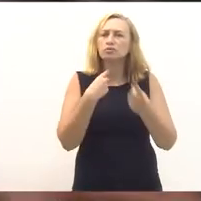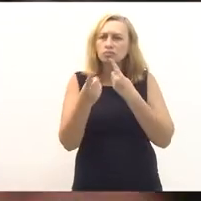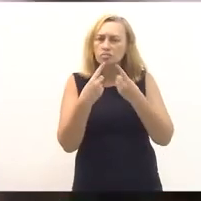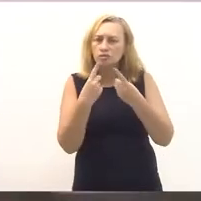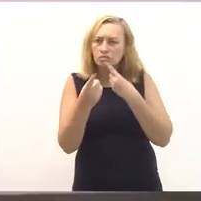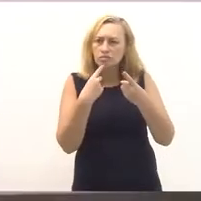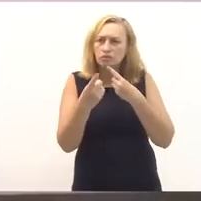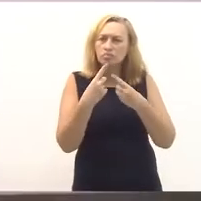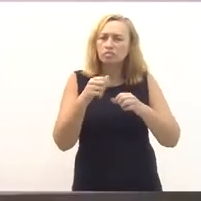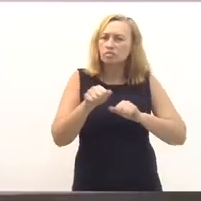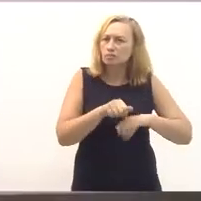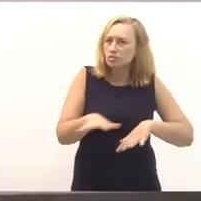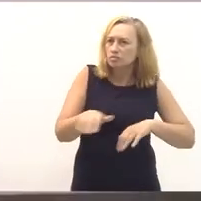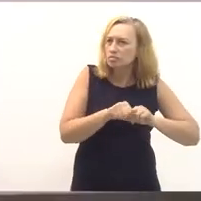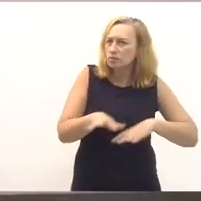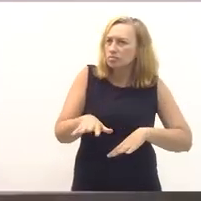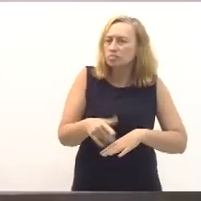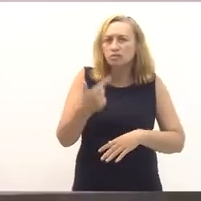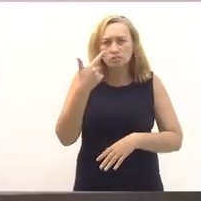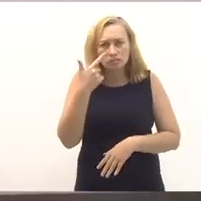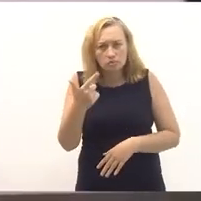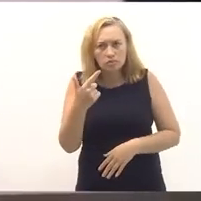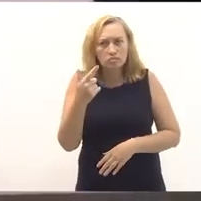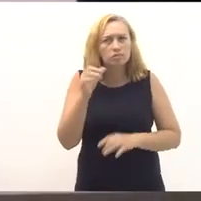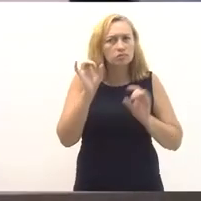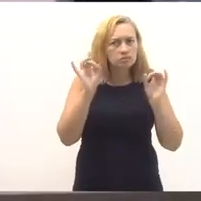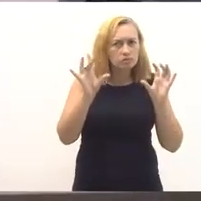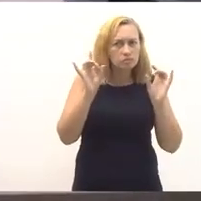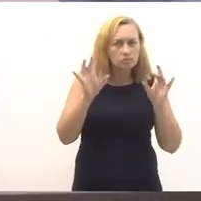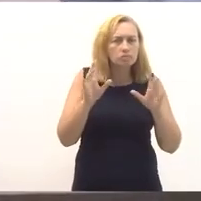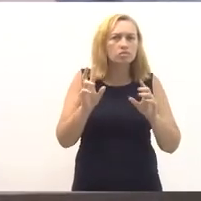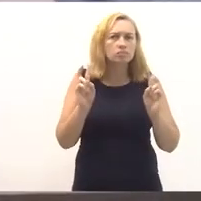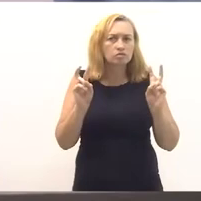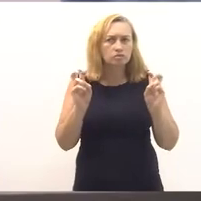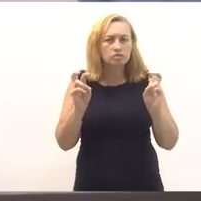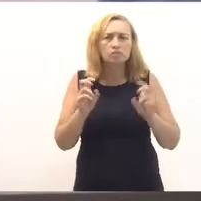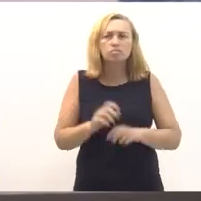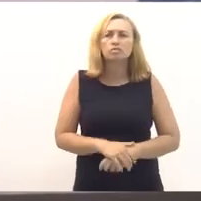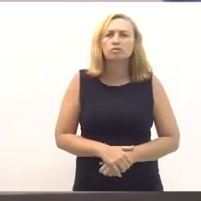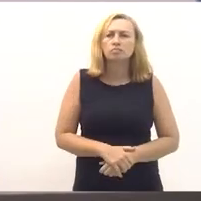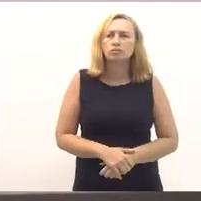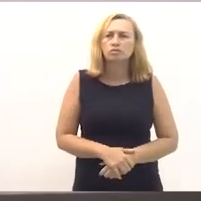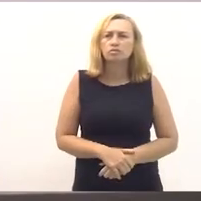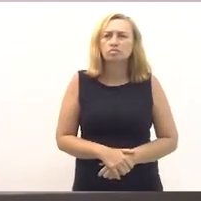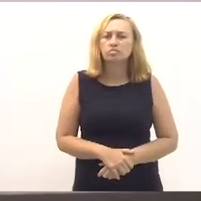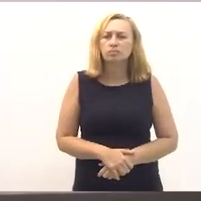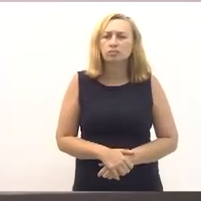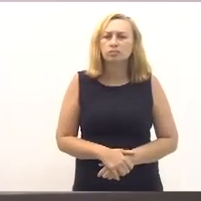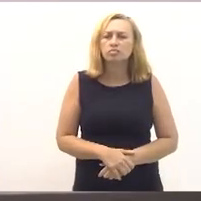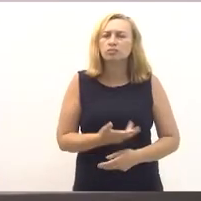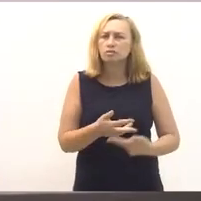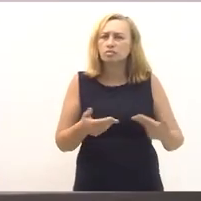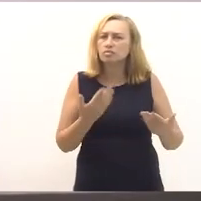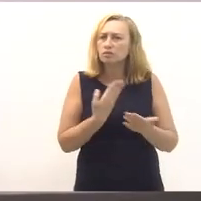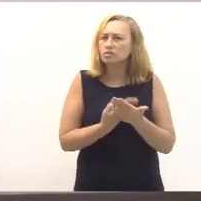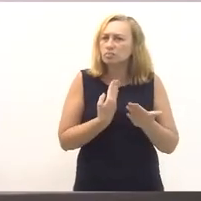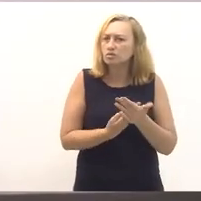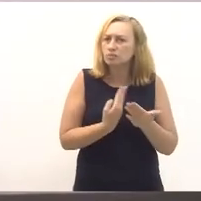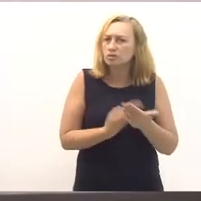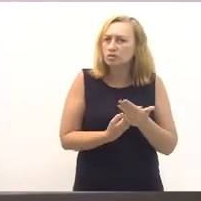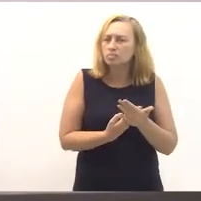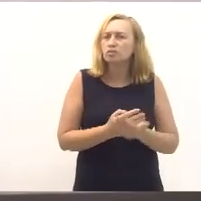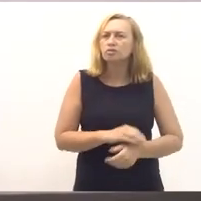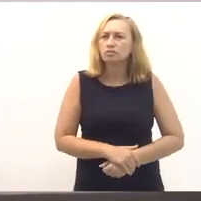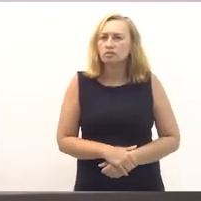debates das marchas tem o olhar específico sobre isso ultimamente vários estudos têm